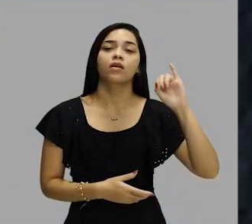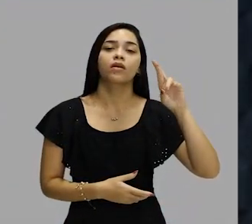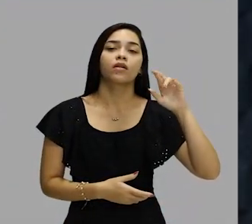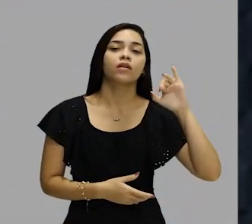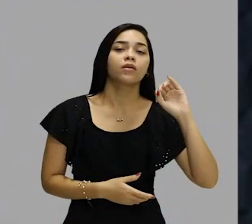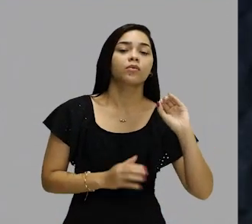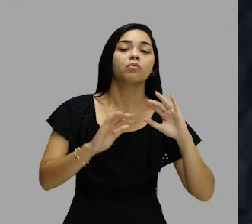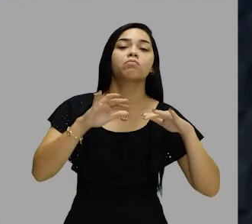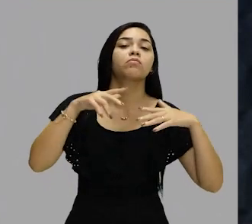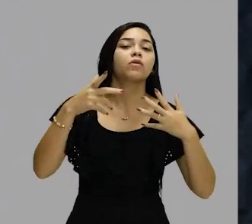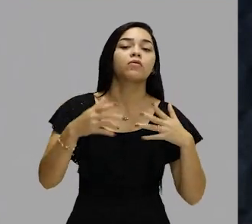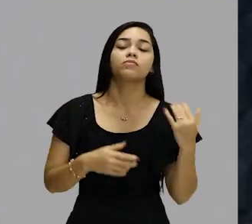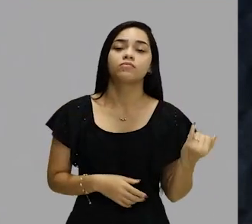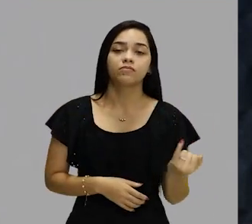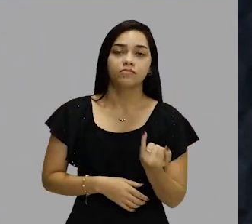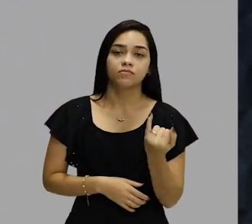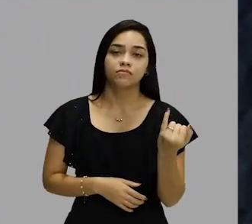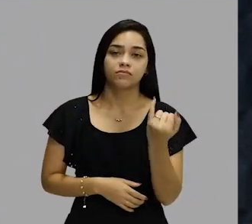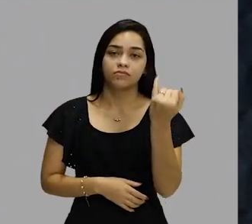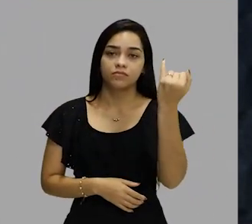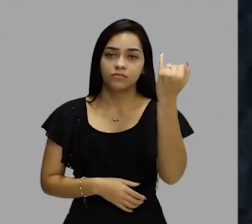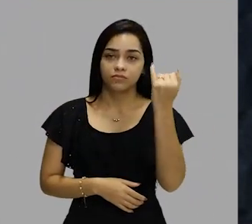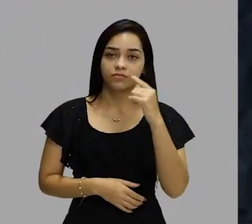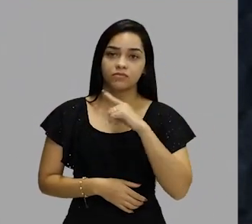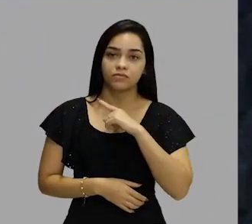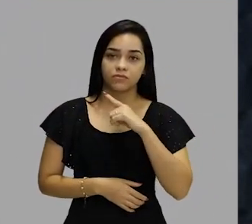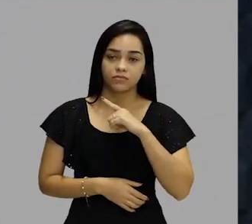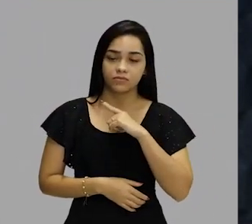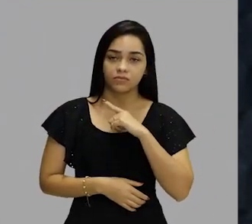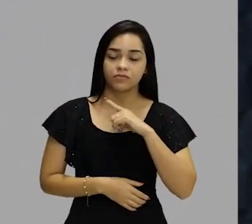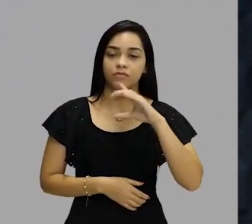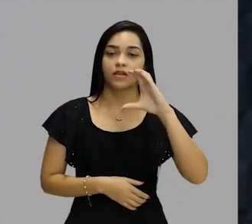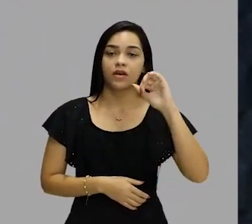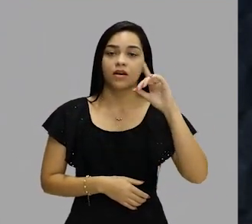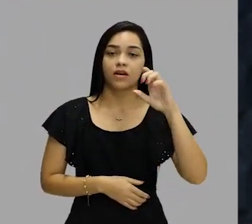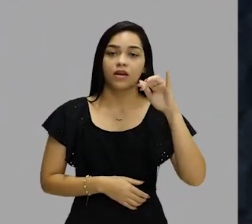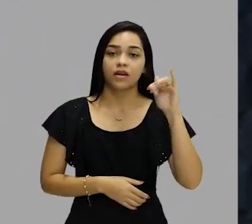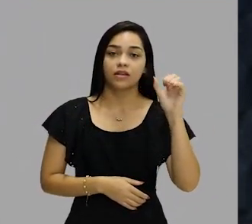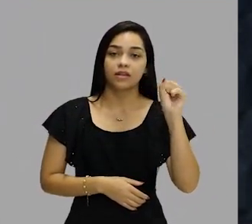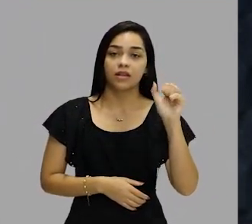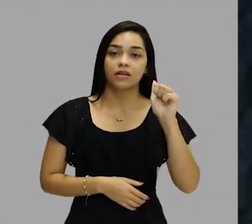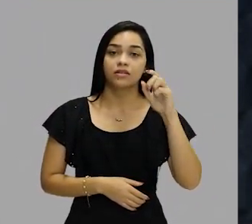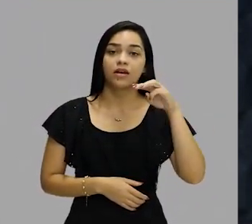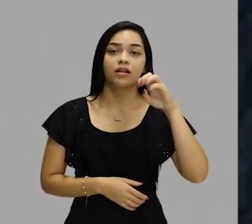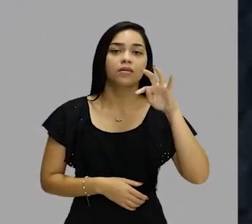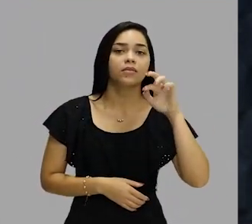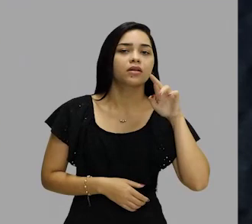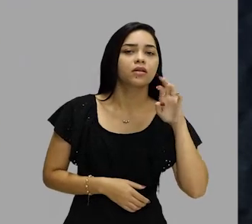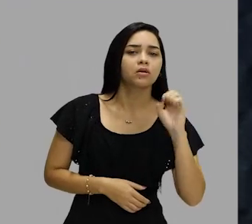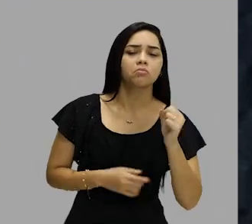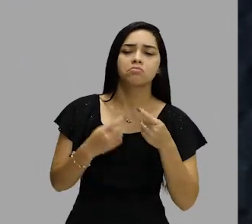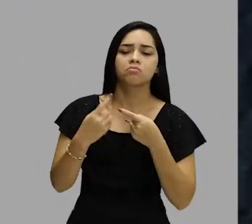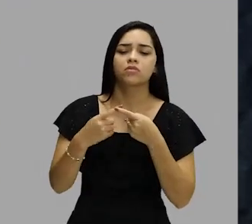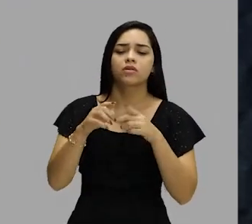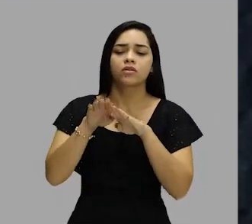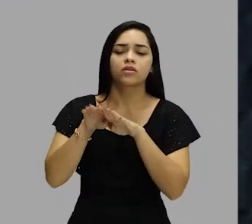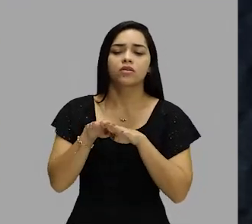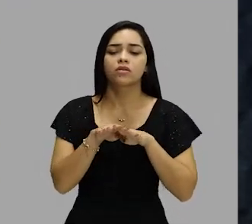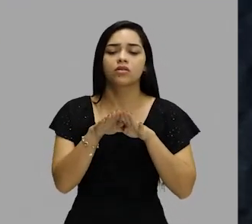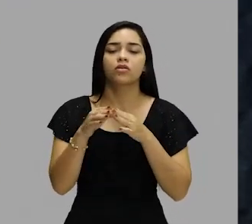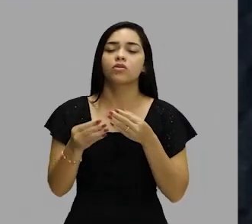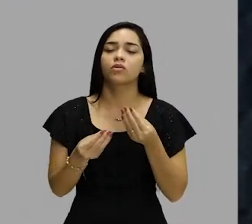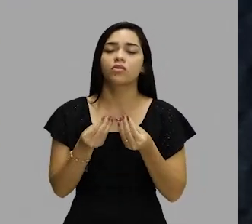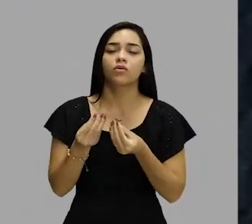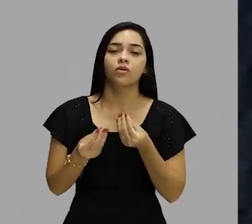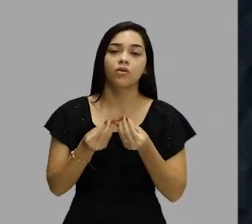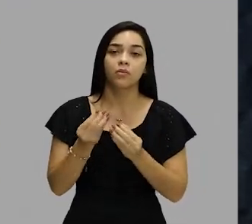importância, né? A importância do equilíbrio nas cadeias alimentares. Por que as cadeias alimentares têm que ter um equilíbrio? E como que